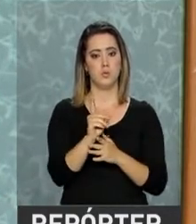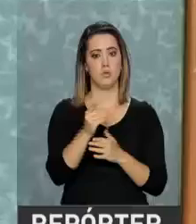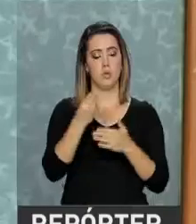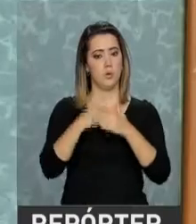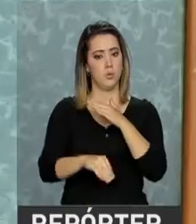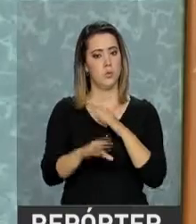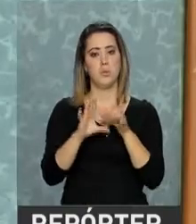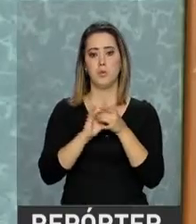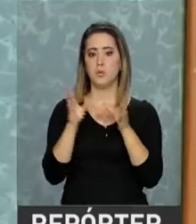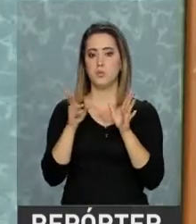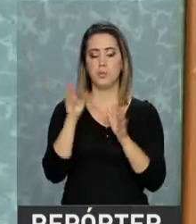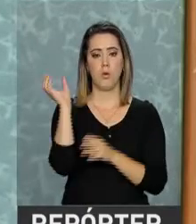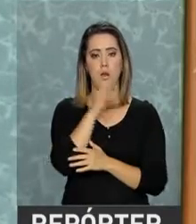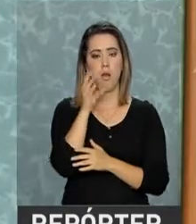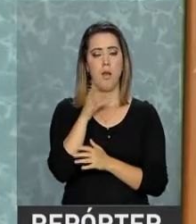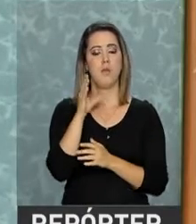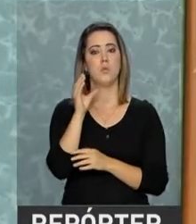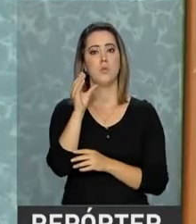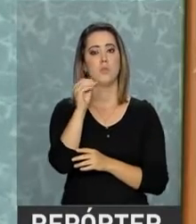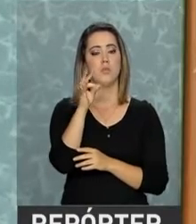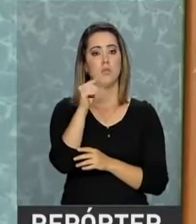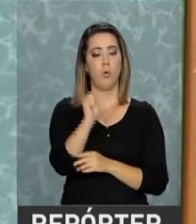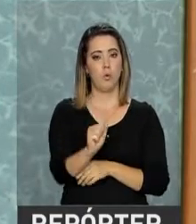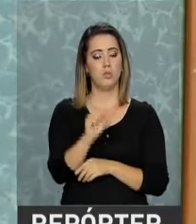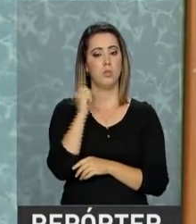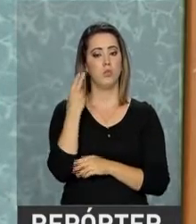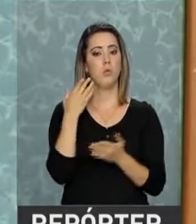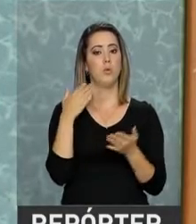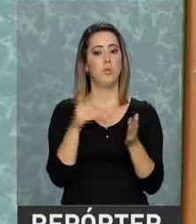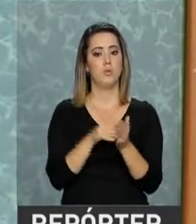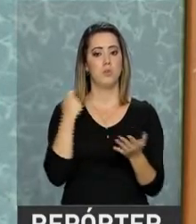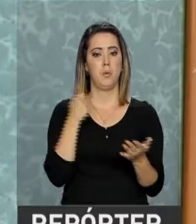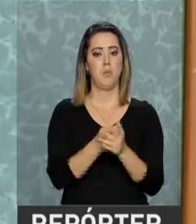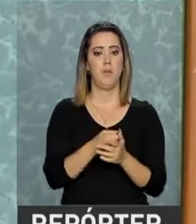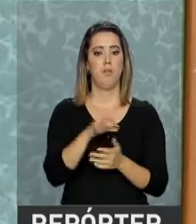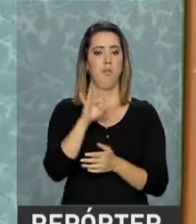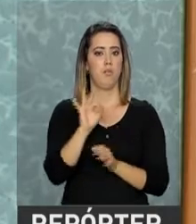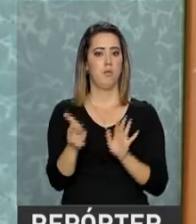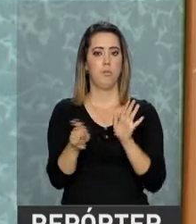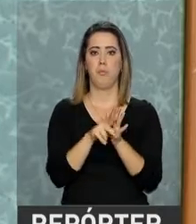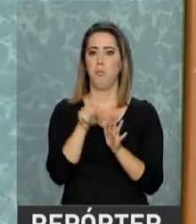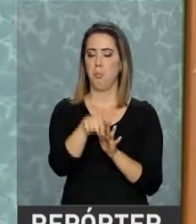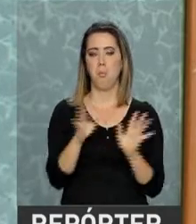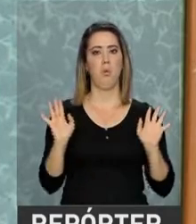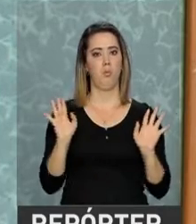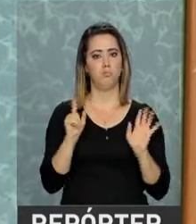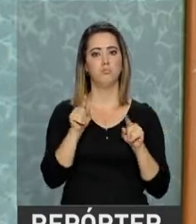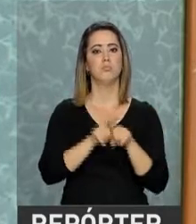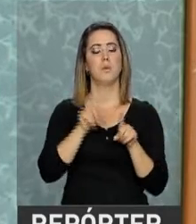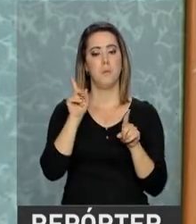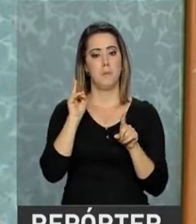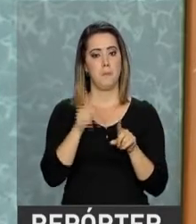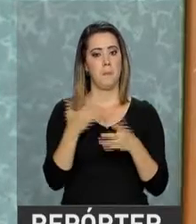depósito automático nas contas dos cotistas ou até um pagamento via folha de pagamento automático isso